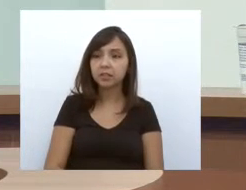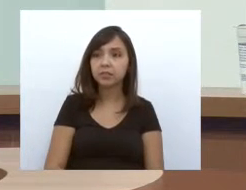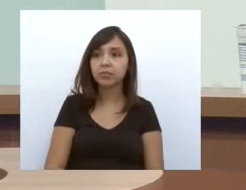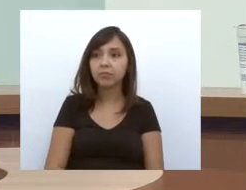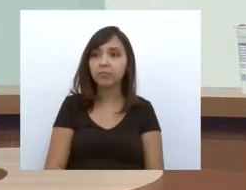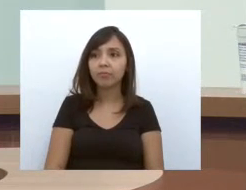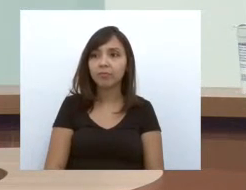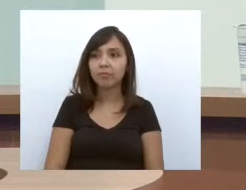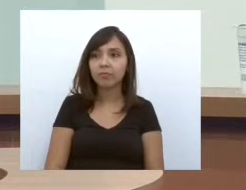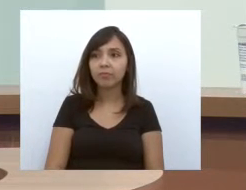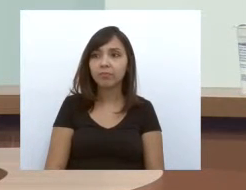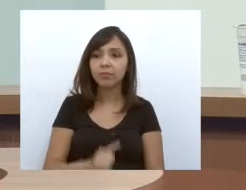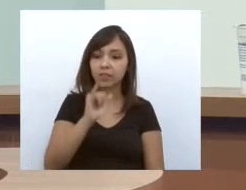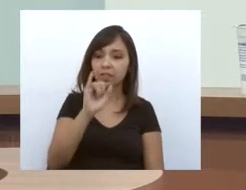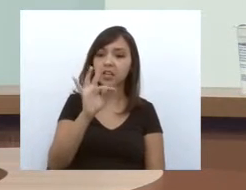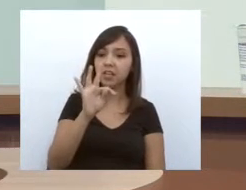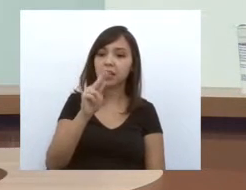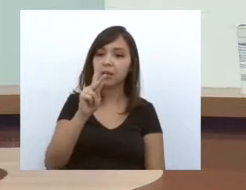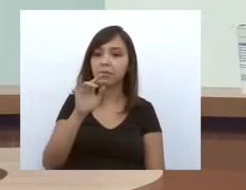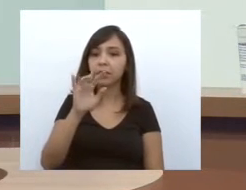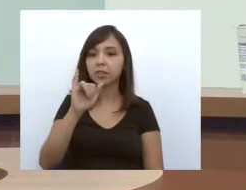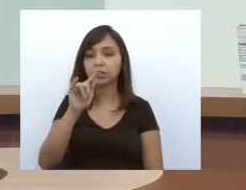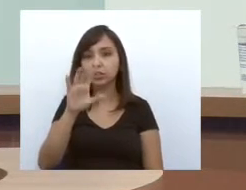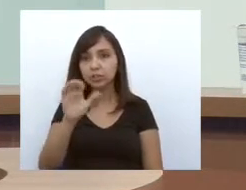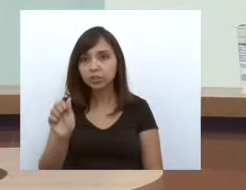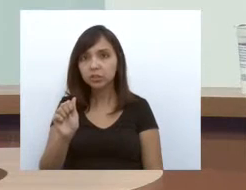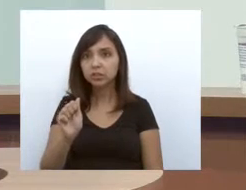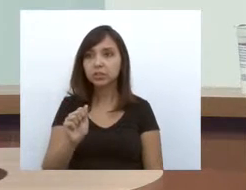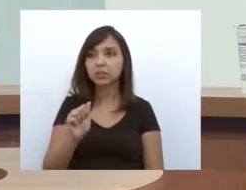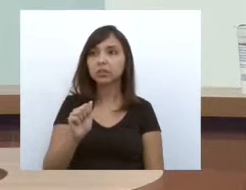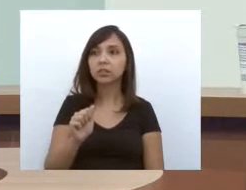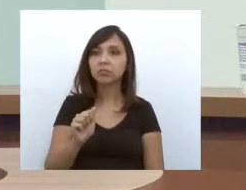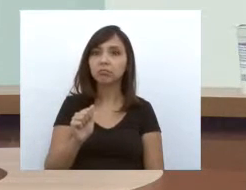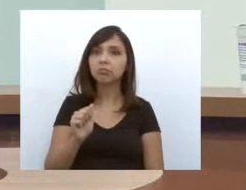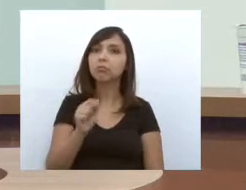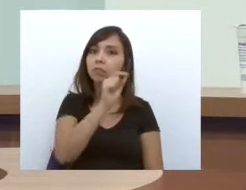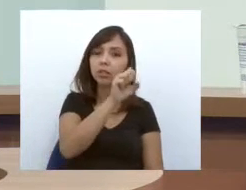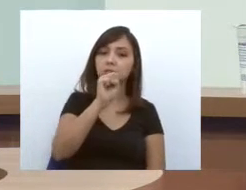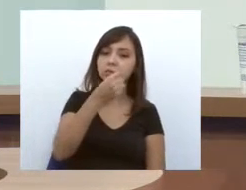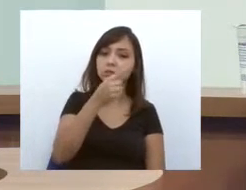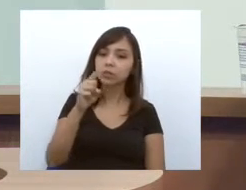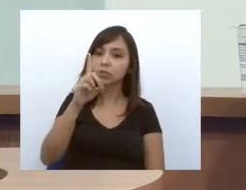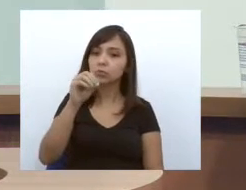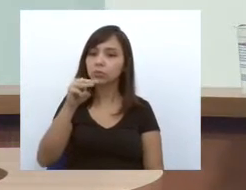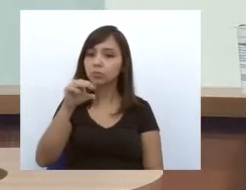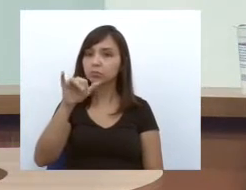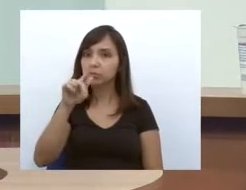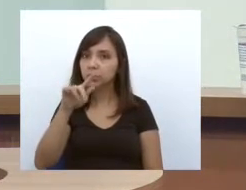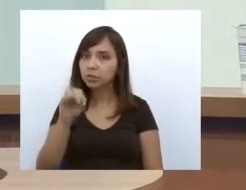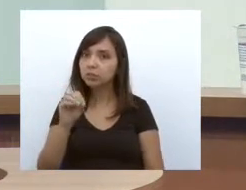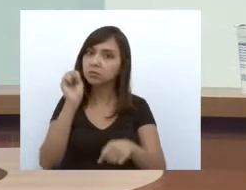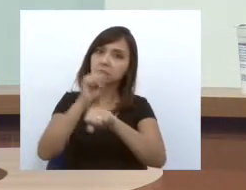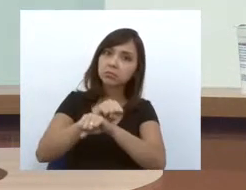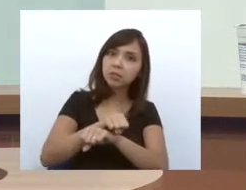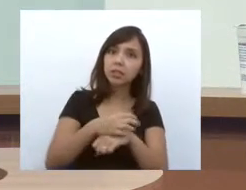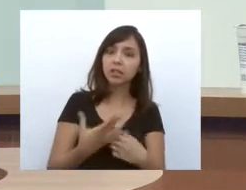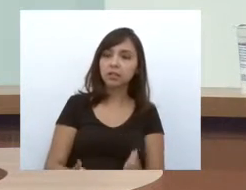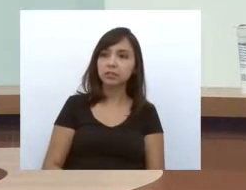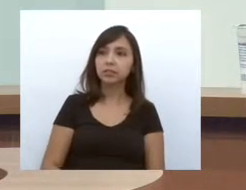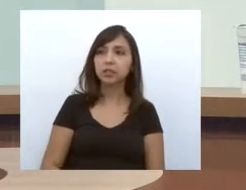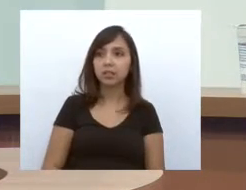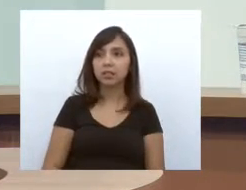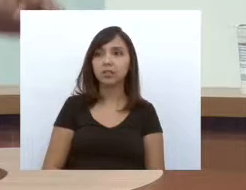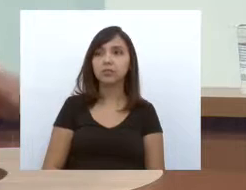o céu do Itapejica paralisado. O céu São Domingos há 3 anos paralisado.